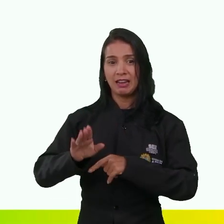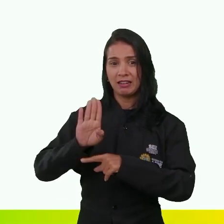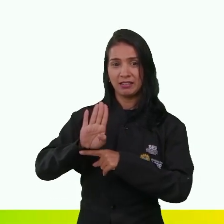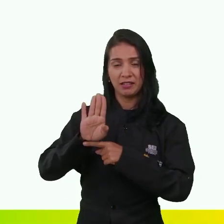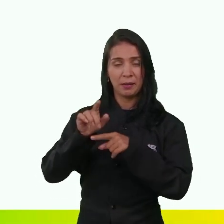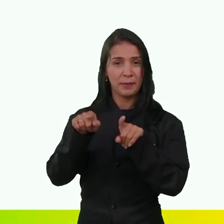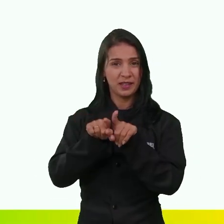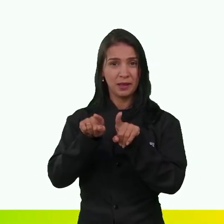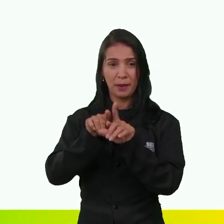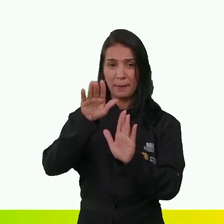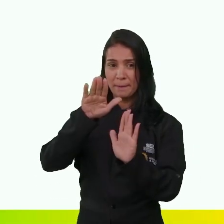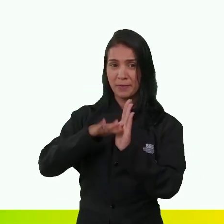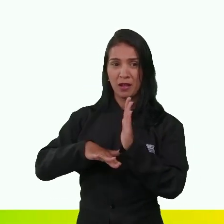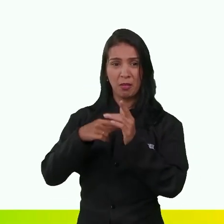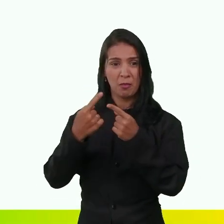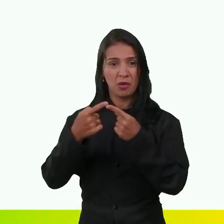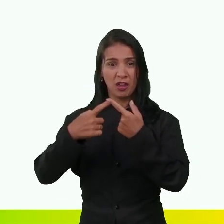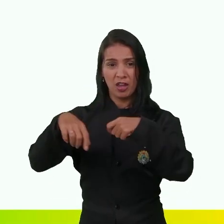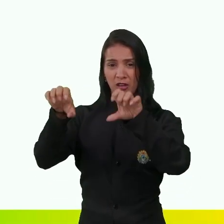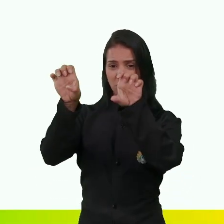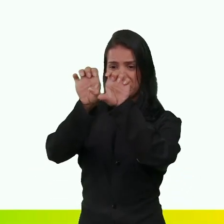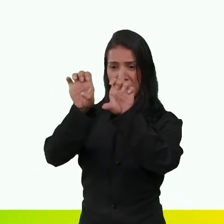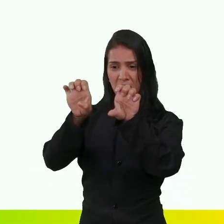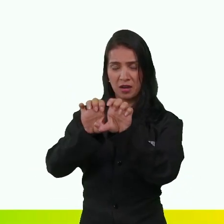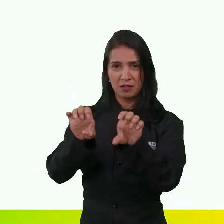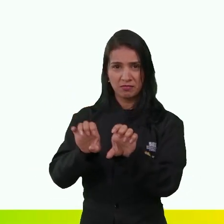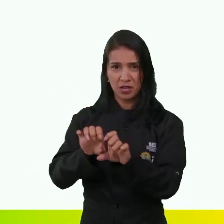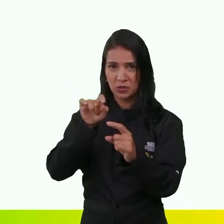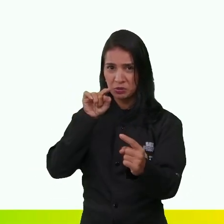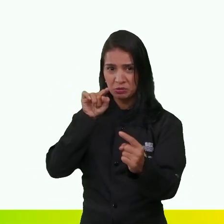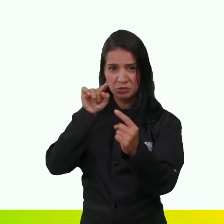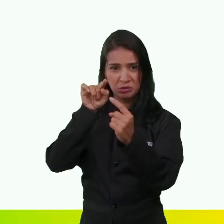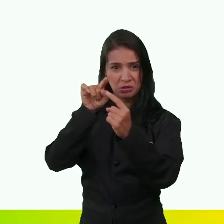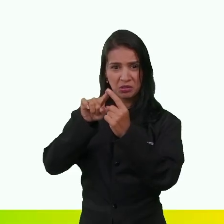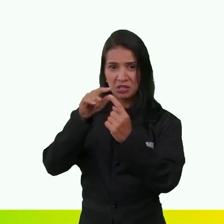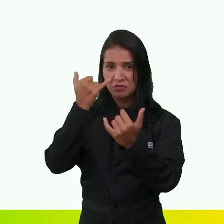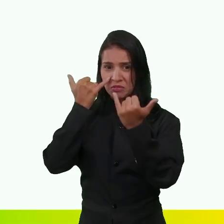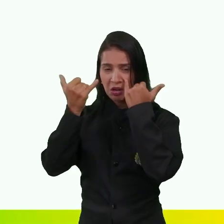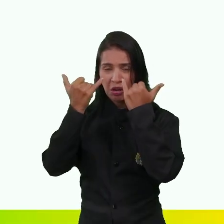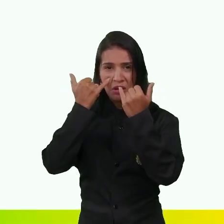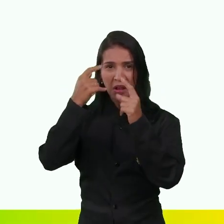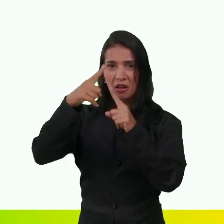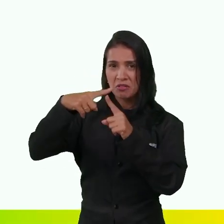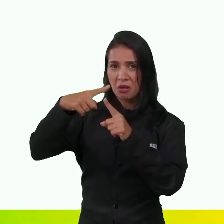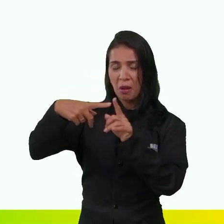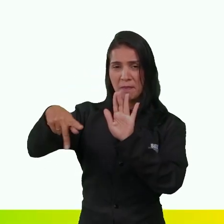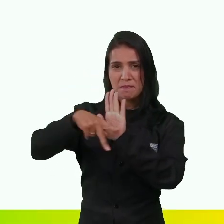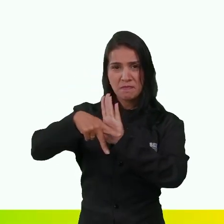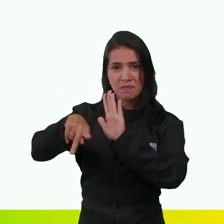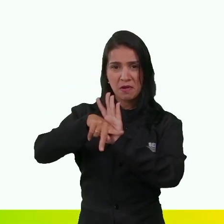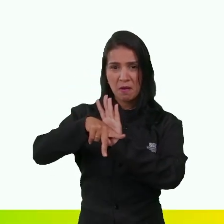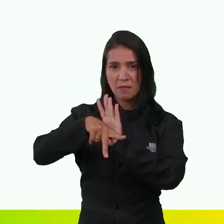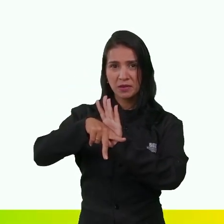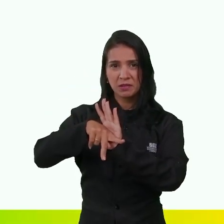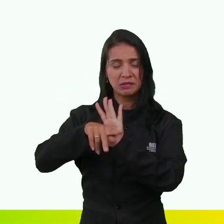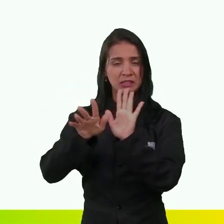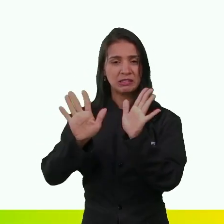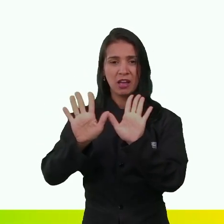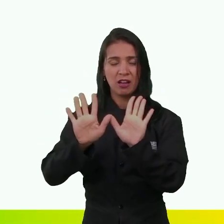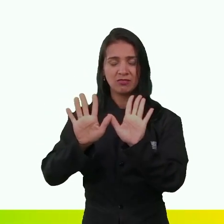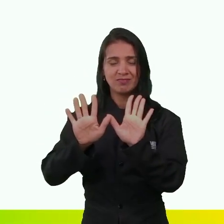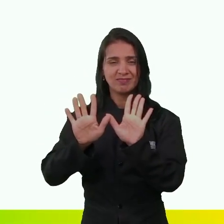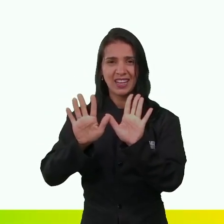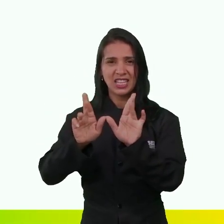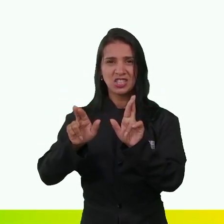B, a estrutura objetiva e informativa típica da notícia. Aqui